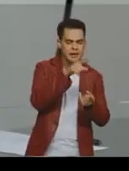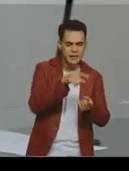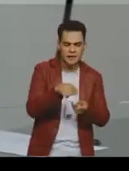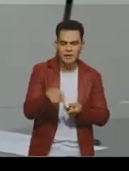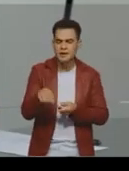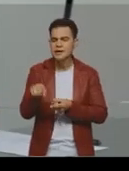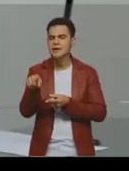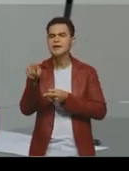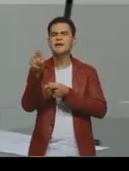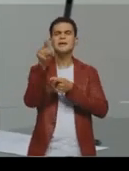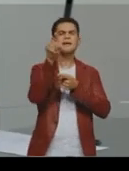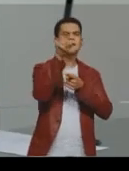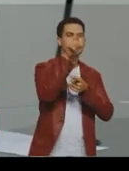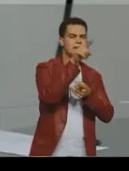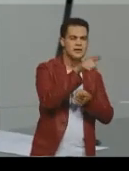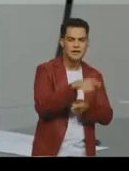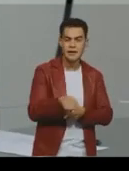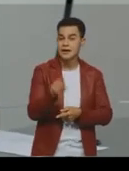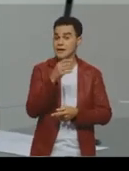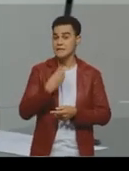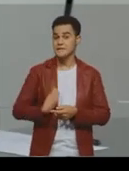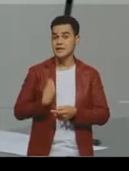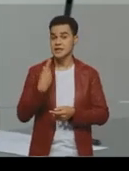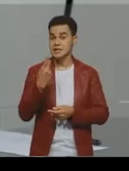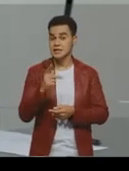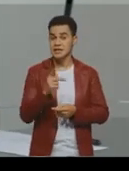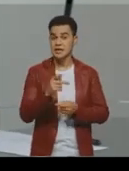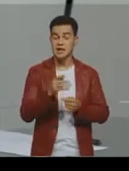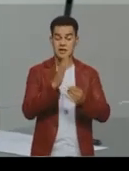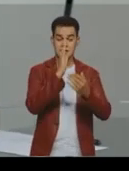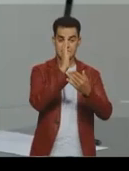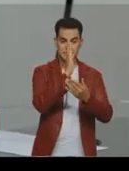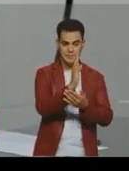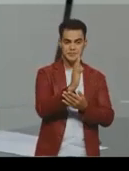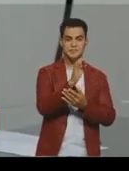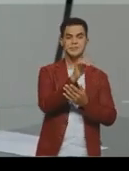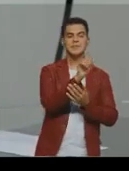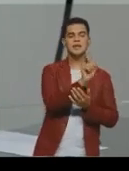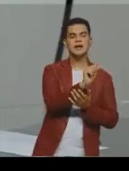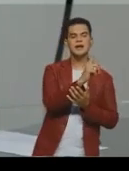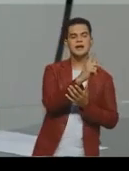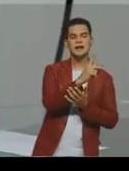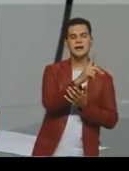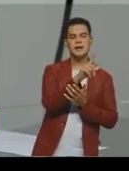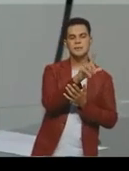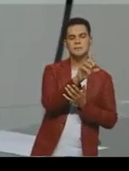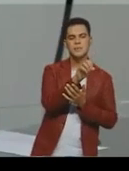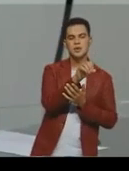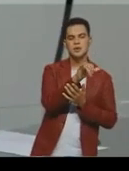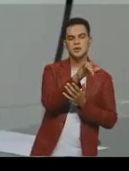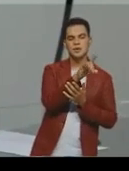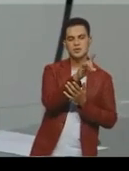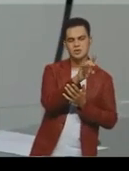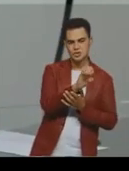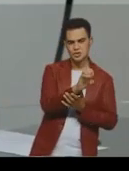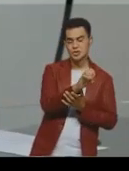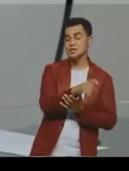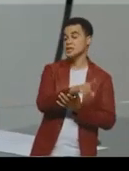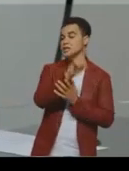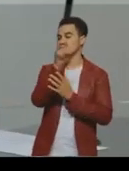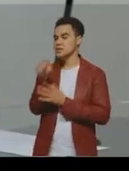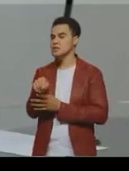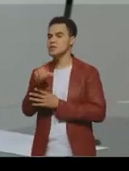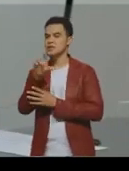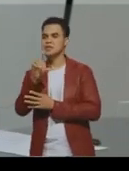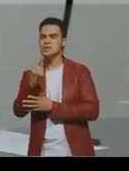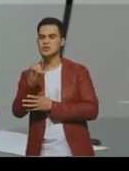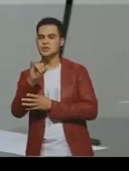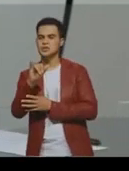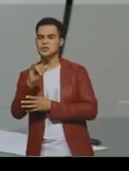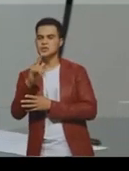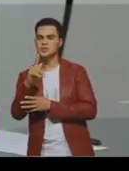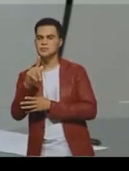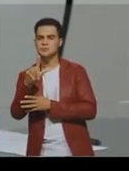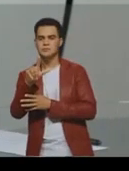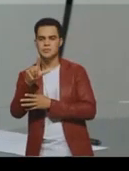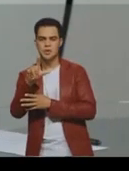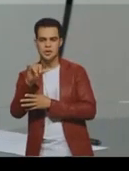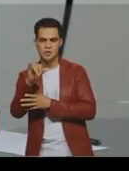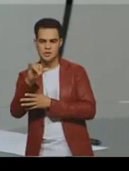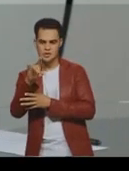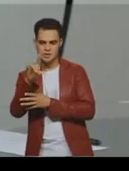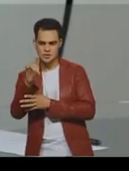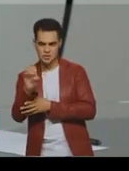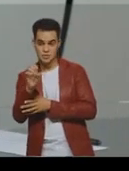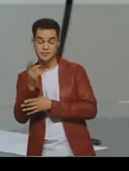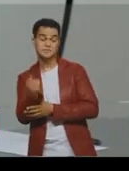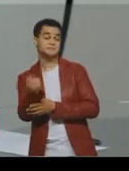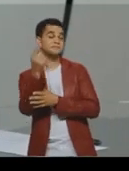de fase haploide e fase diploide. Vamos relembrar. Fase haploide é aquela fase, então,